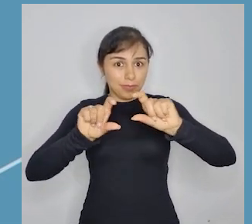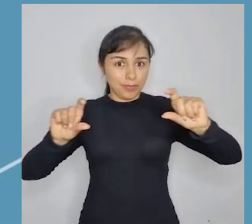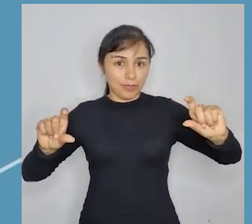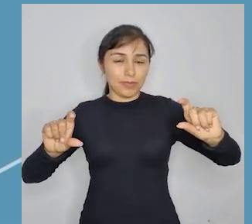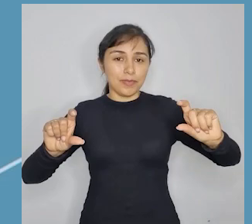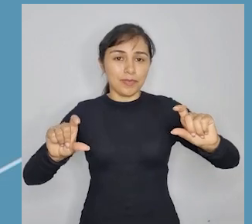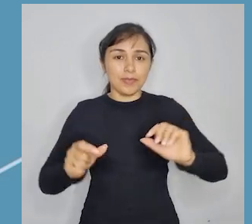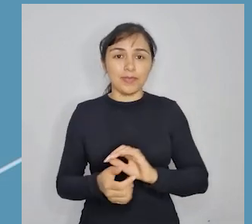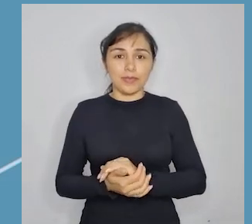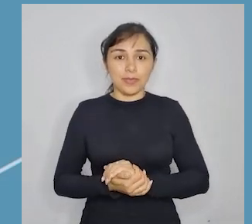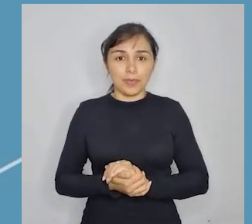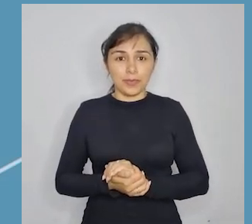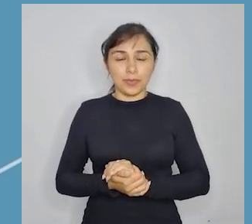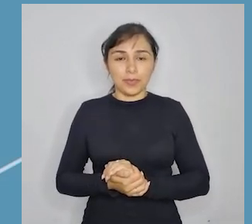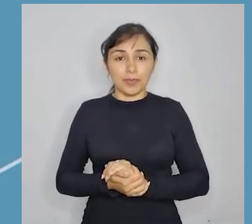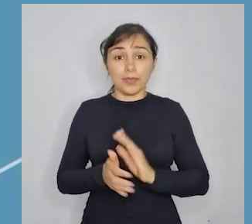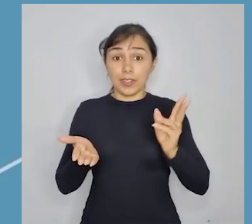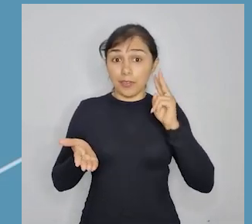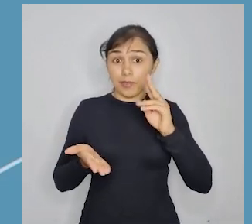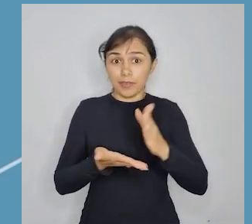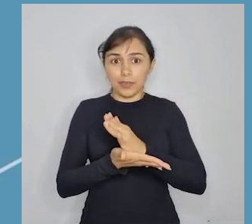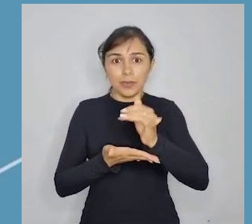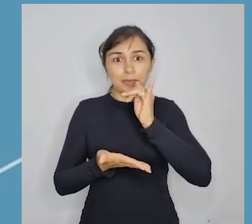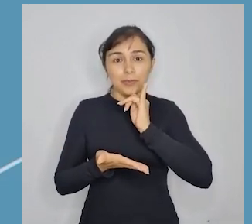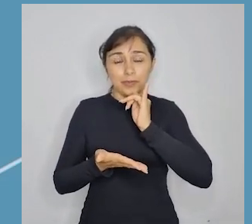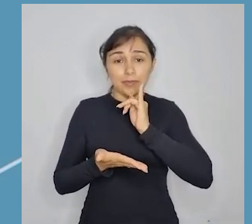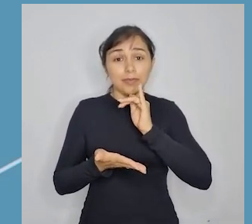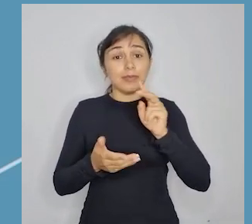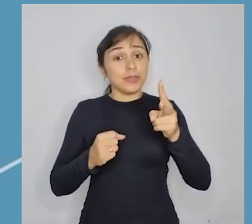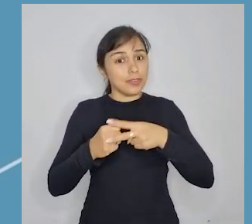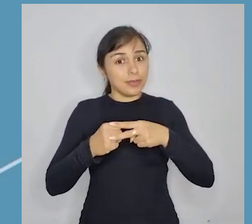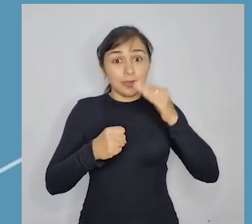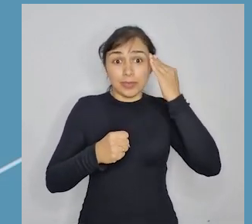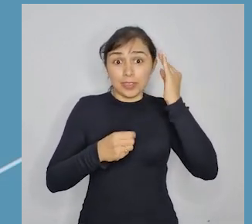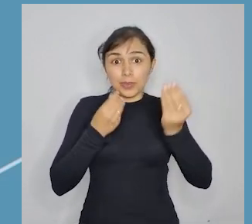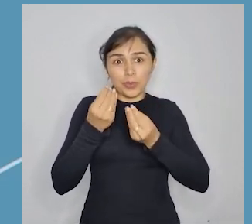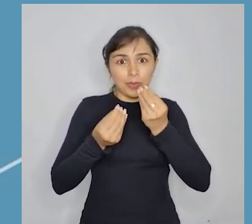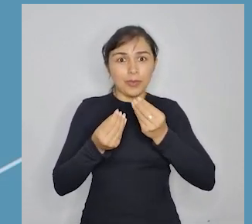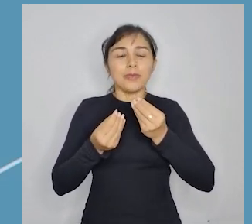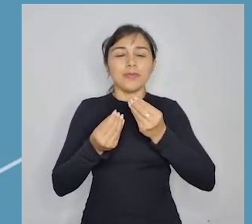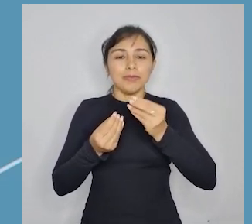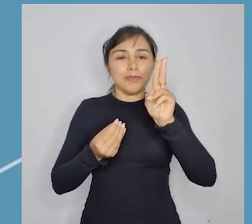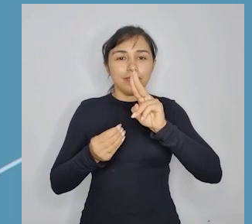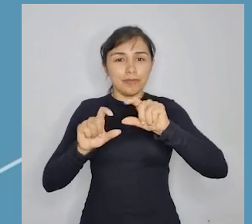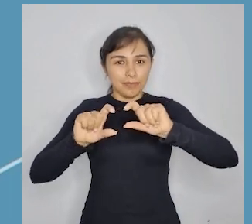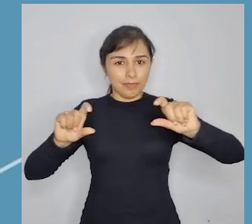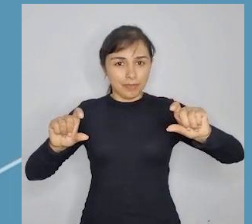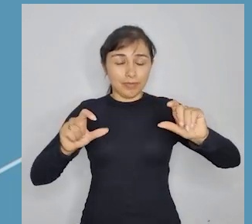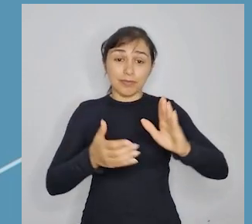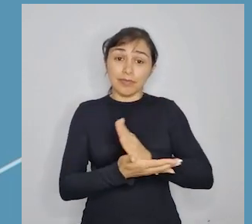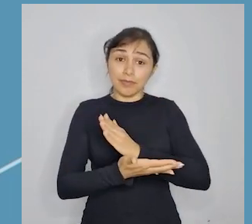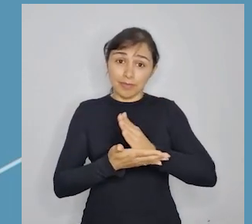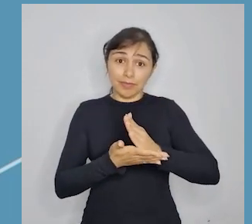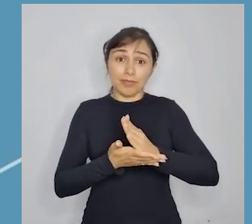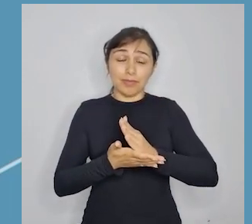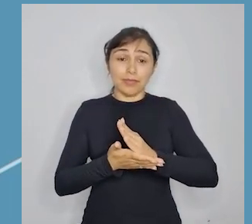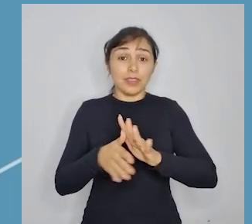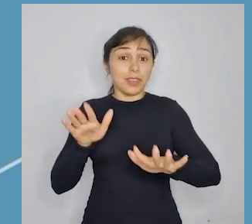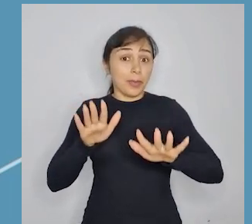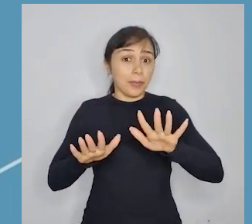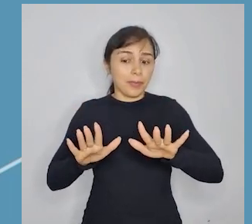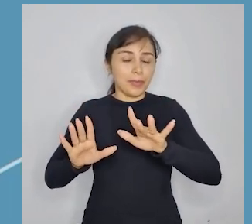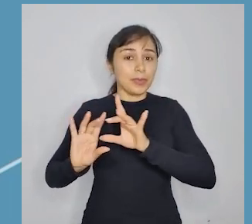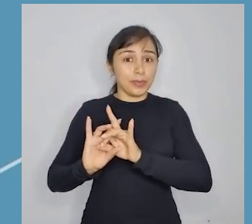seu sentido. Vamos ver alguns exemplos de verbos e entender como eles são regidos. Alguns, conforme o seu